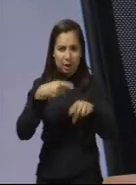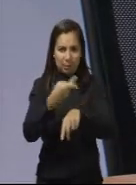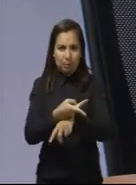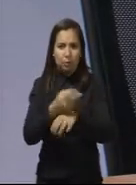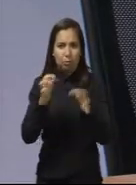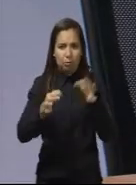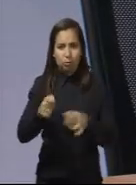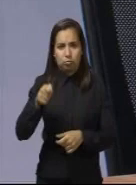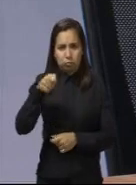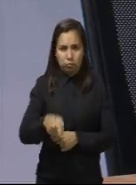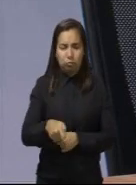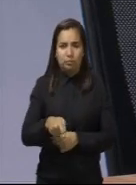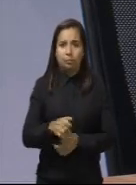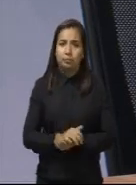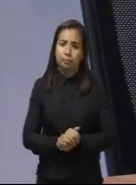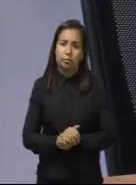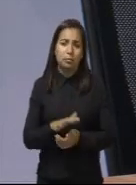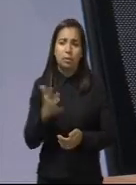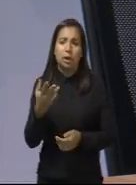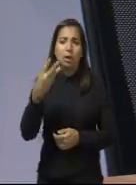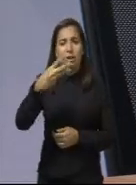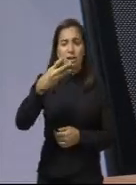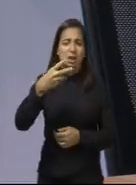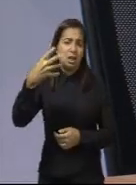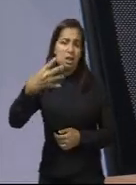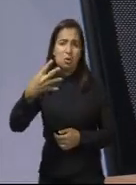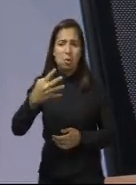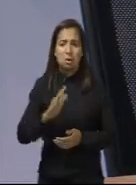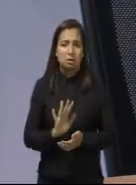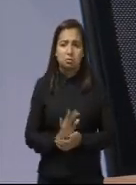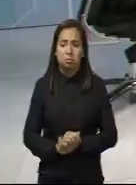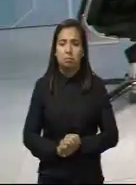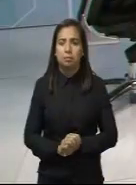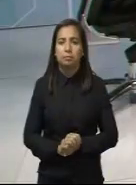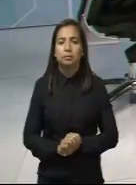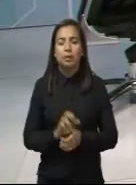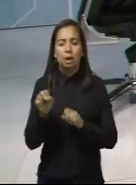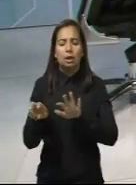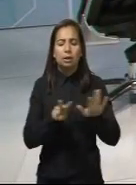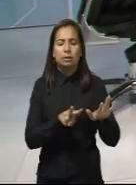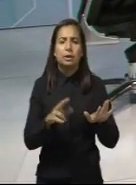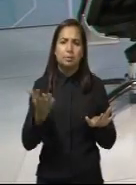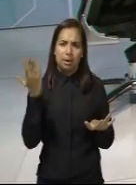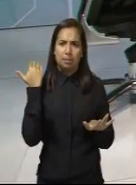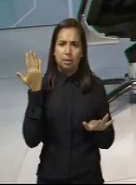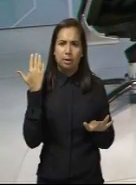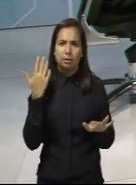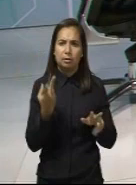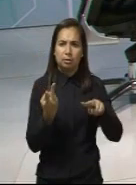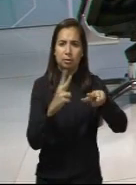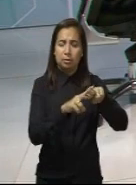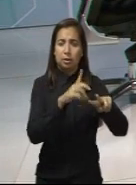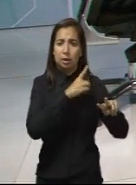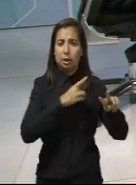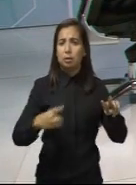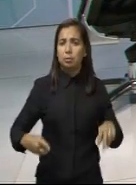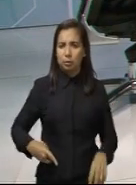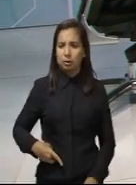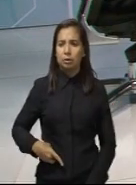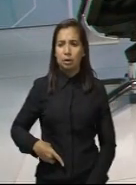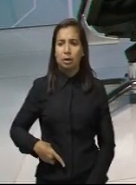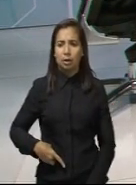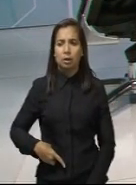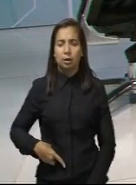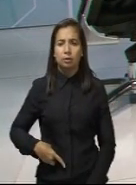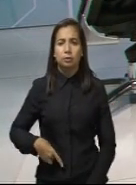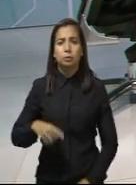instância, colegiado de segunda na instância? terceira, se tiver a quarta. Eu acho um absurdo. Aliás, na semana que passou, foi preso um deputado que tinha sido prefeito de uma